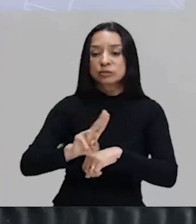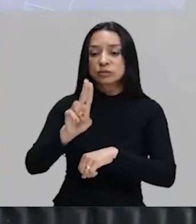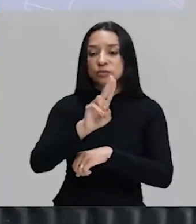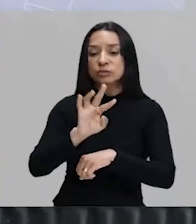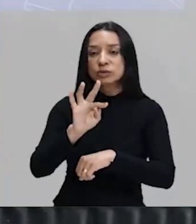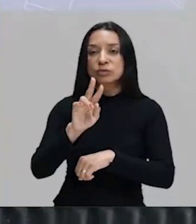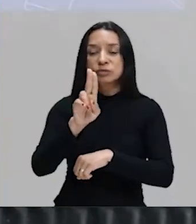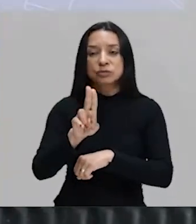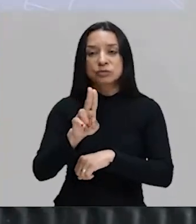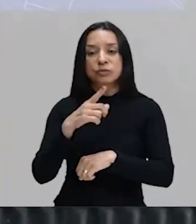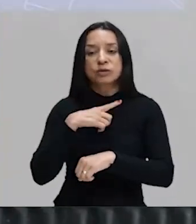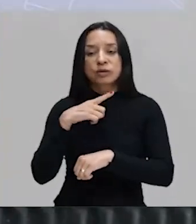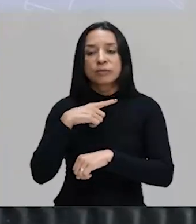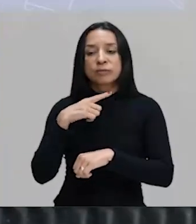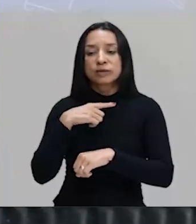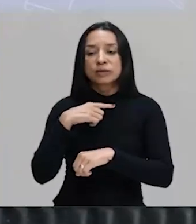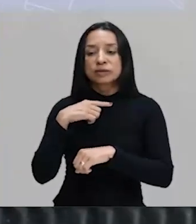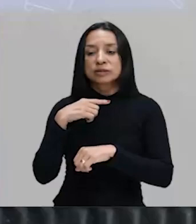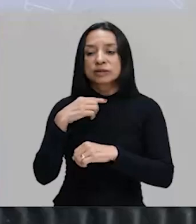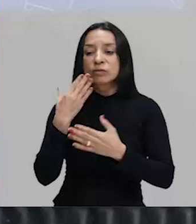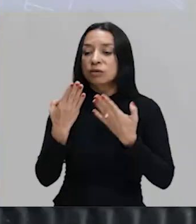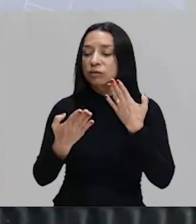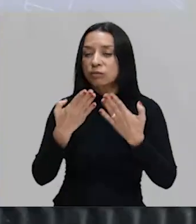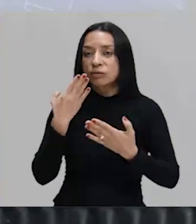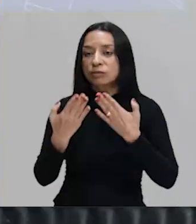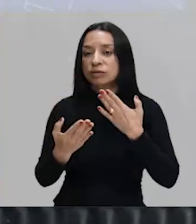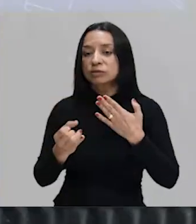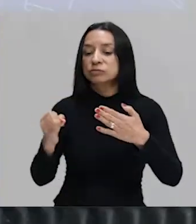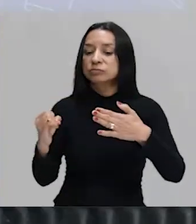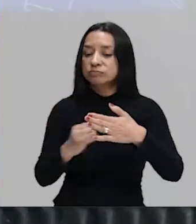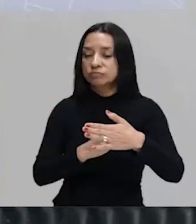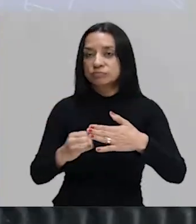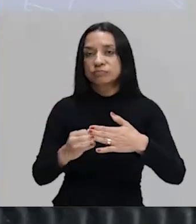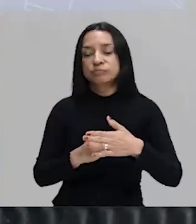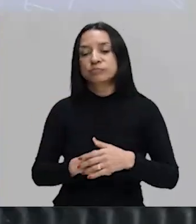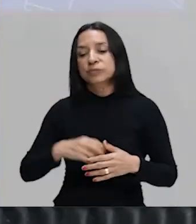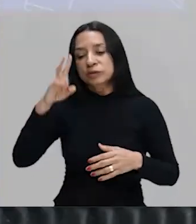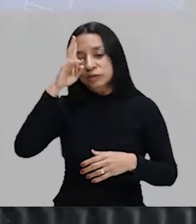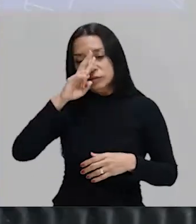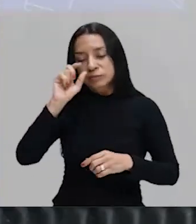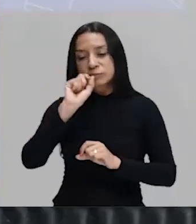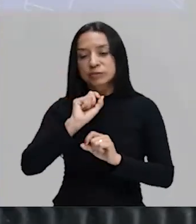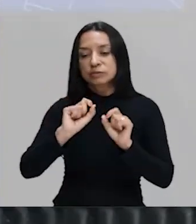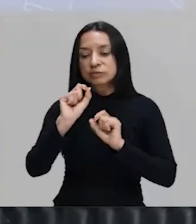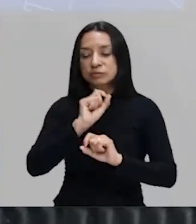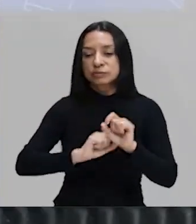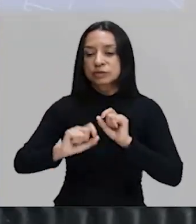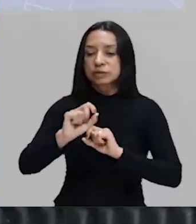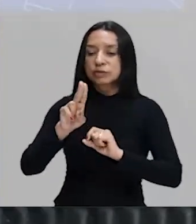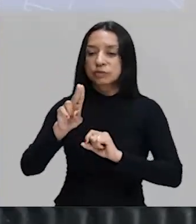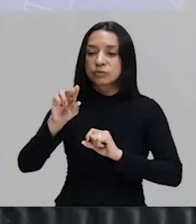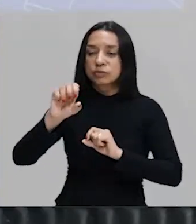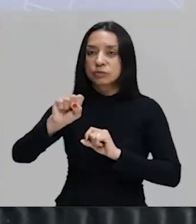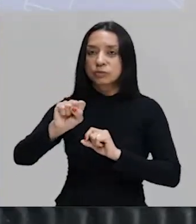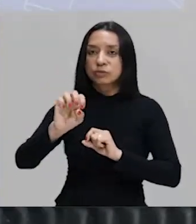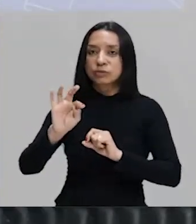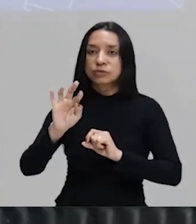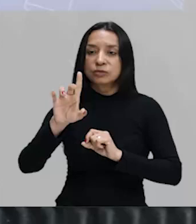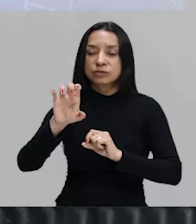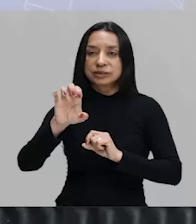gerar aquele clima e aquele diálogo de informalidade. Lembrando que o usted é a maneira